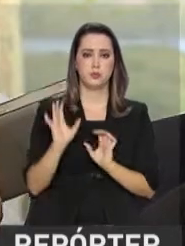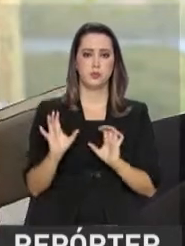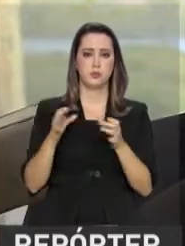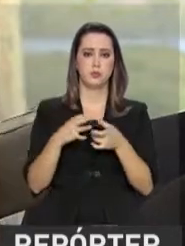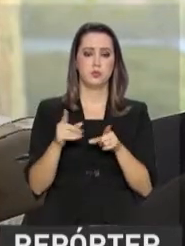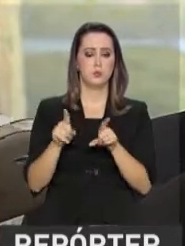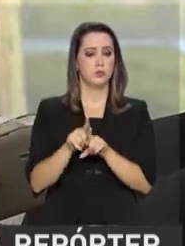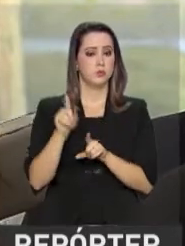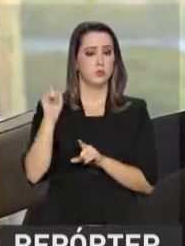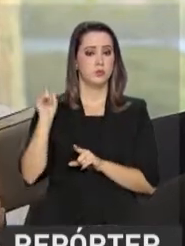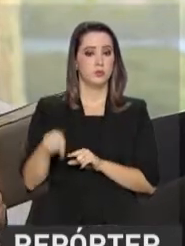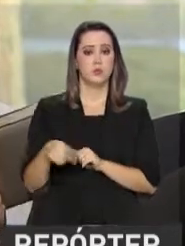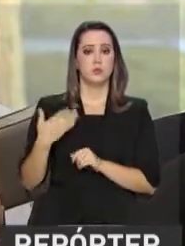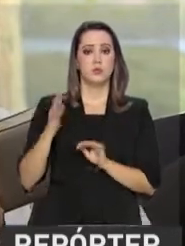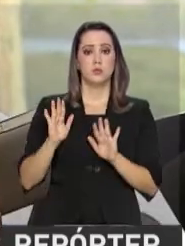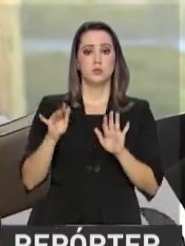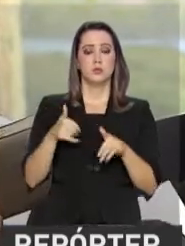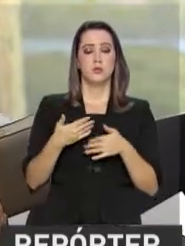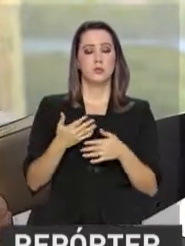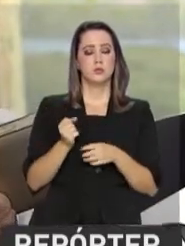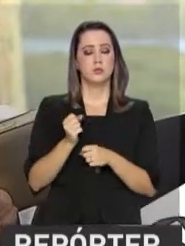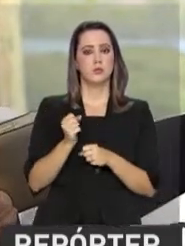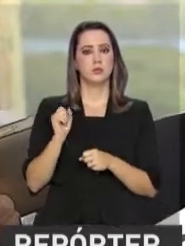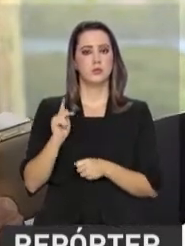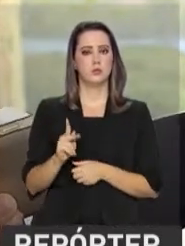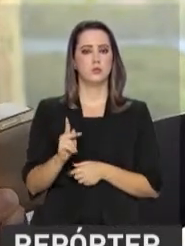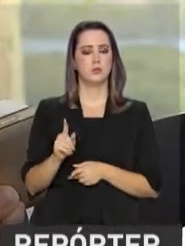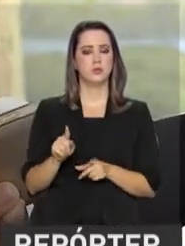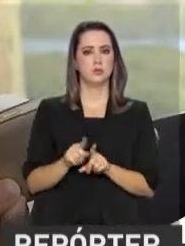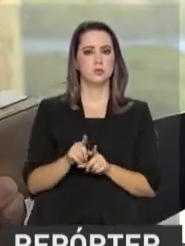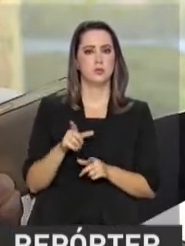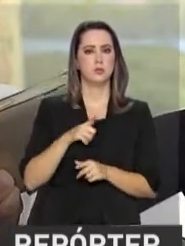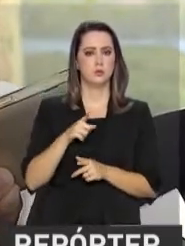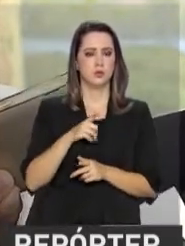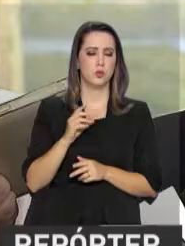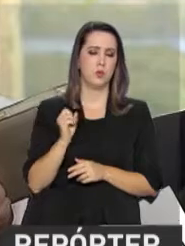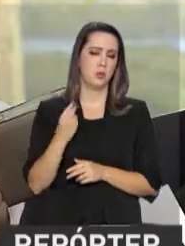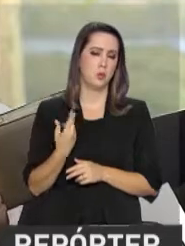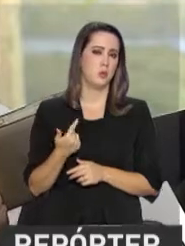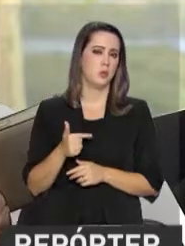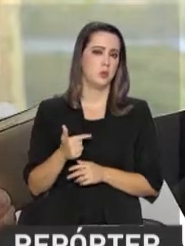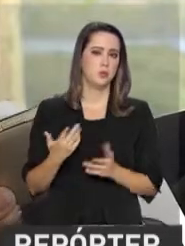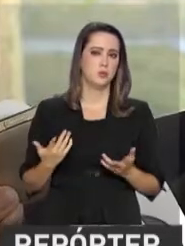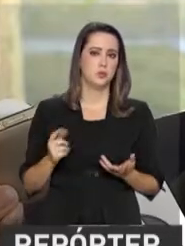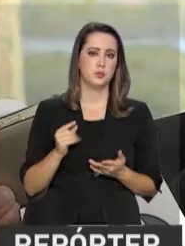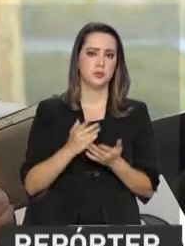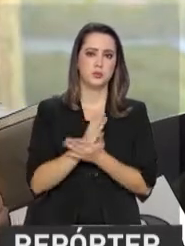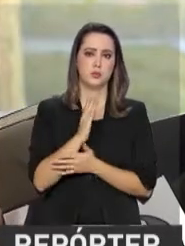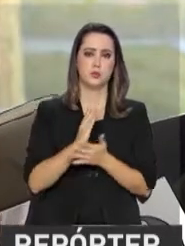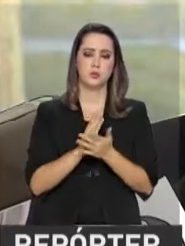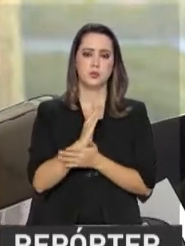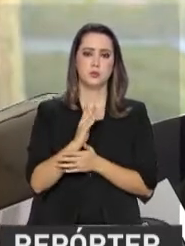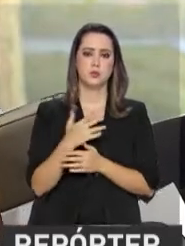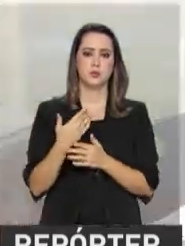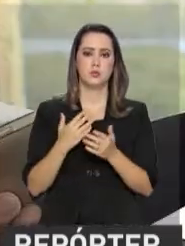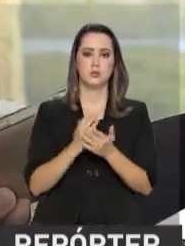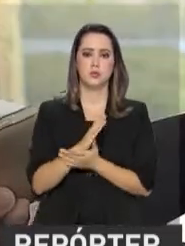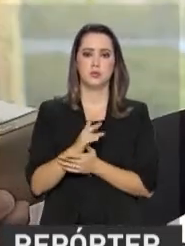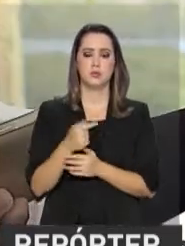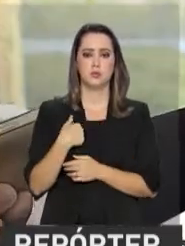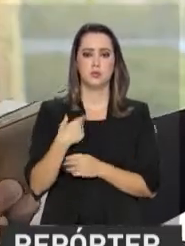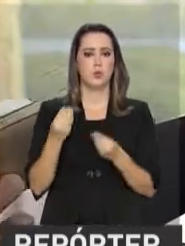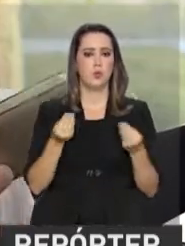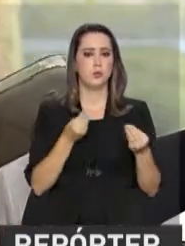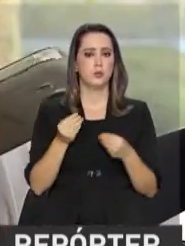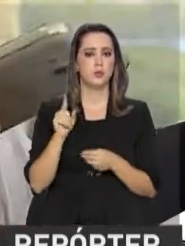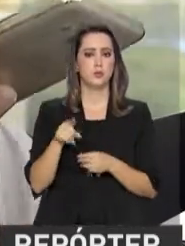a serem explorados com a previdência se estará ou não a aprovada a providência é até